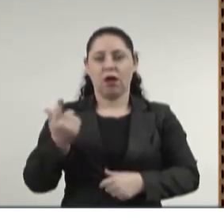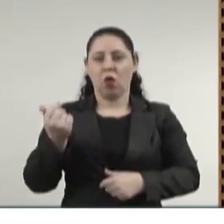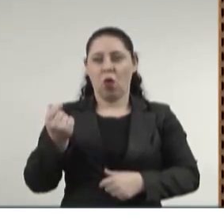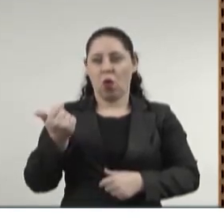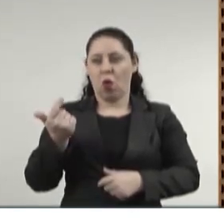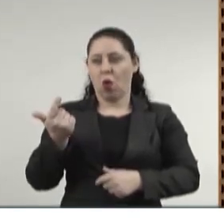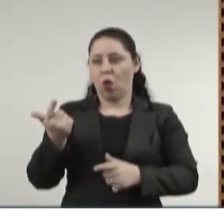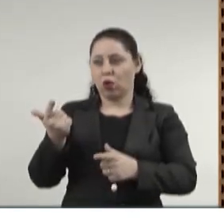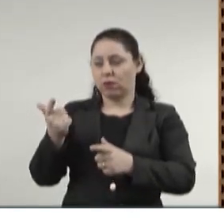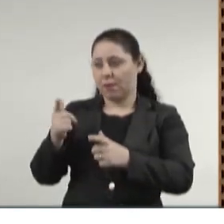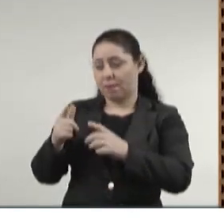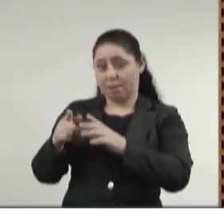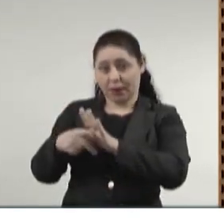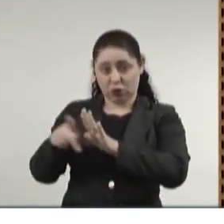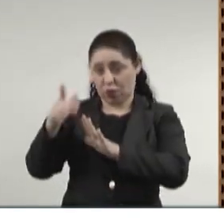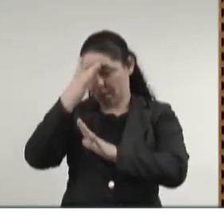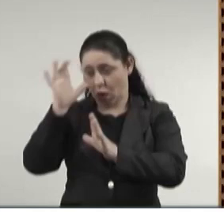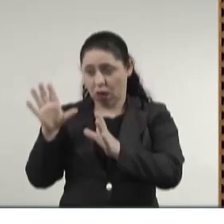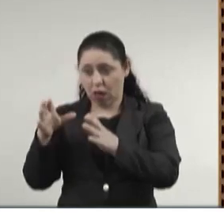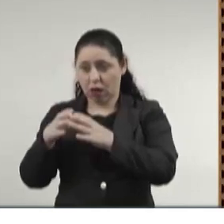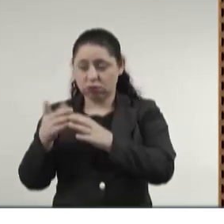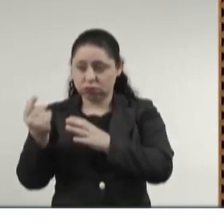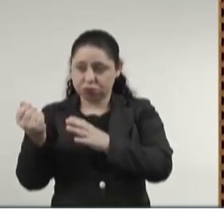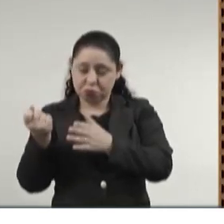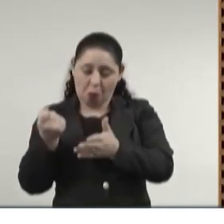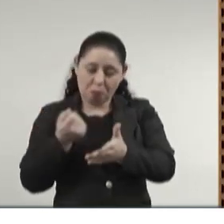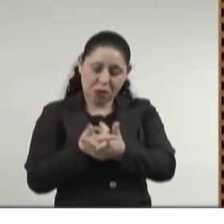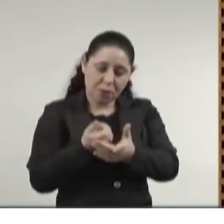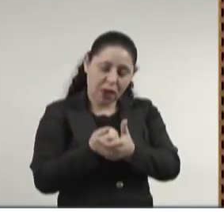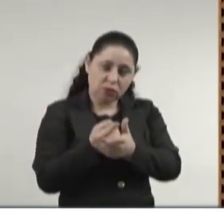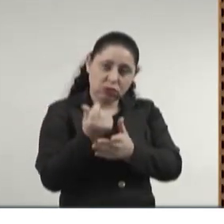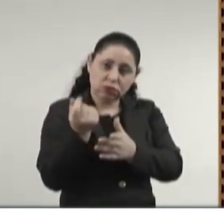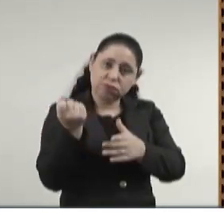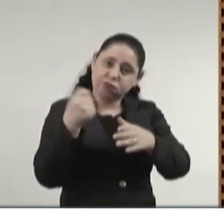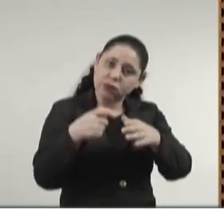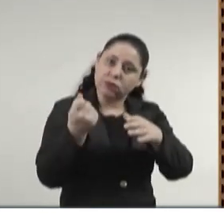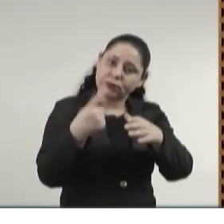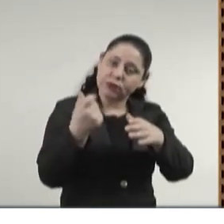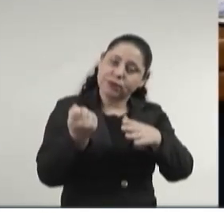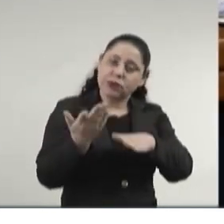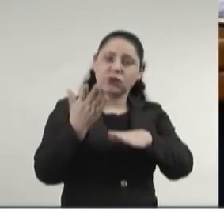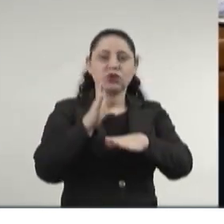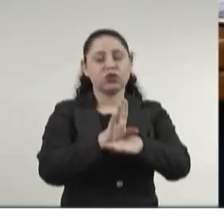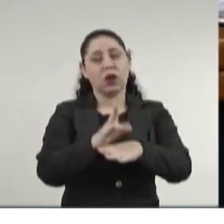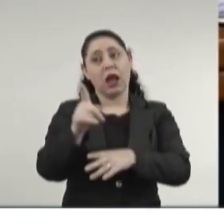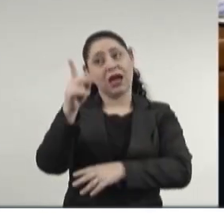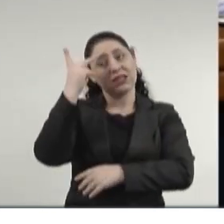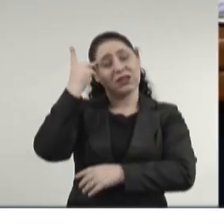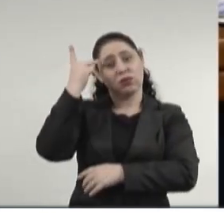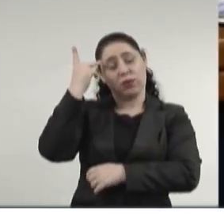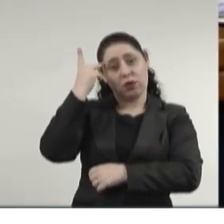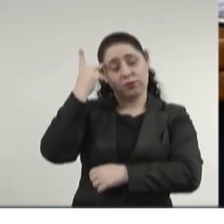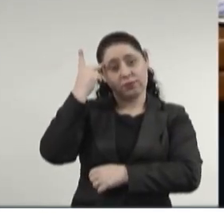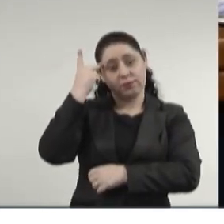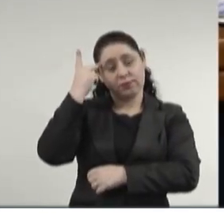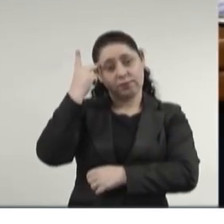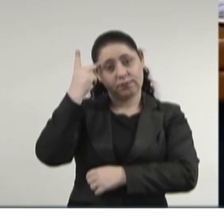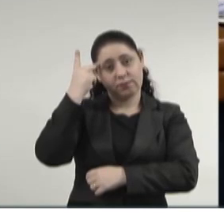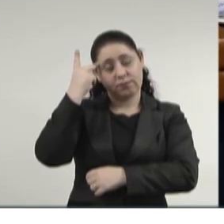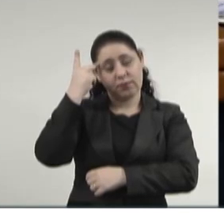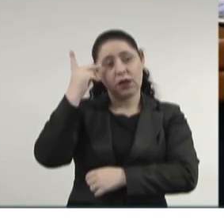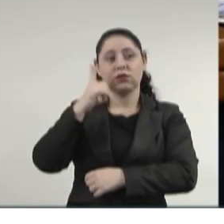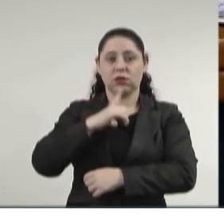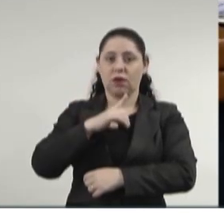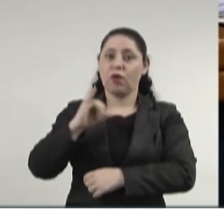financiadores, que a palavra certa é os mantenedores do fundo. Que em São Paulo,